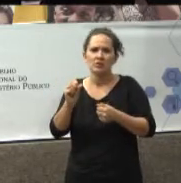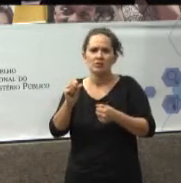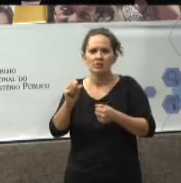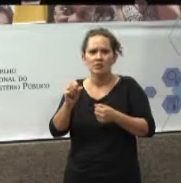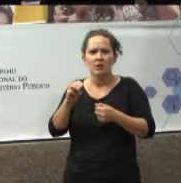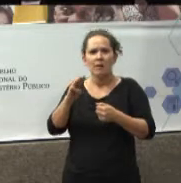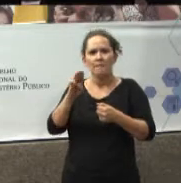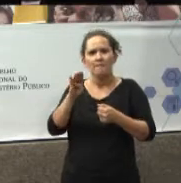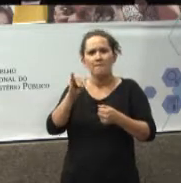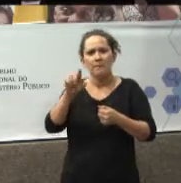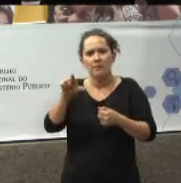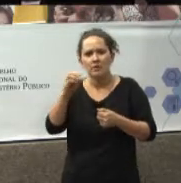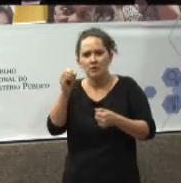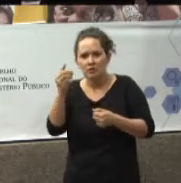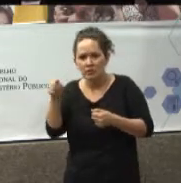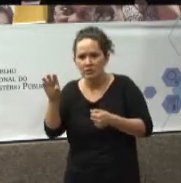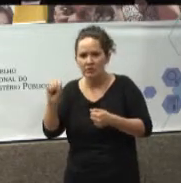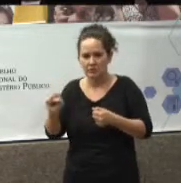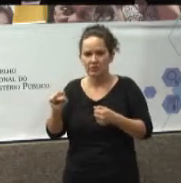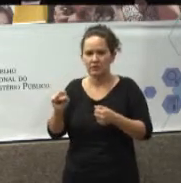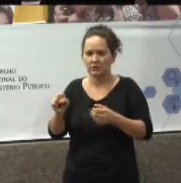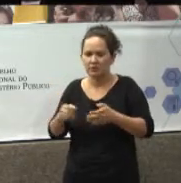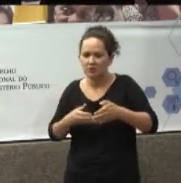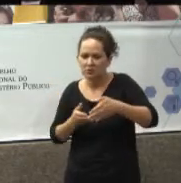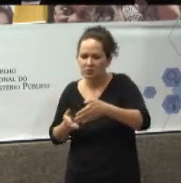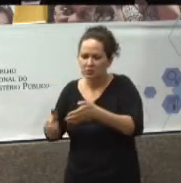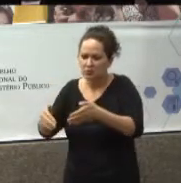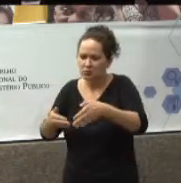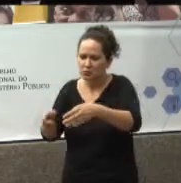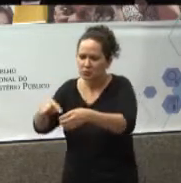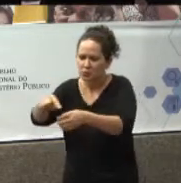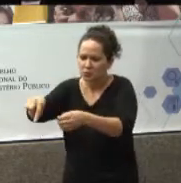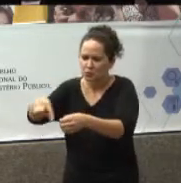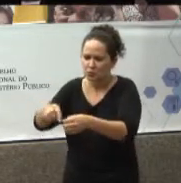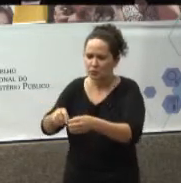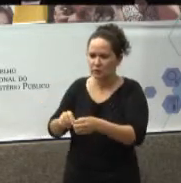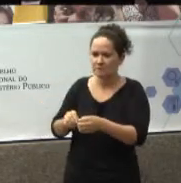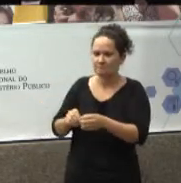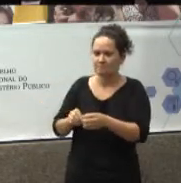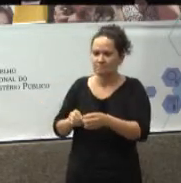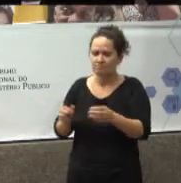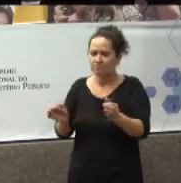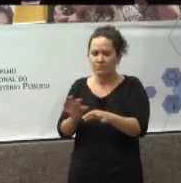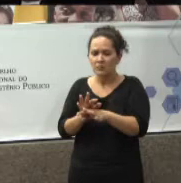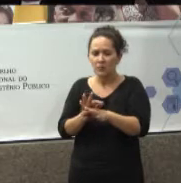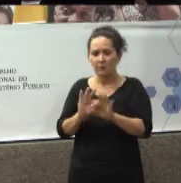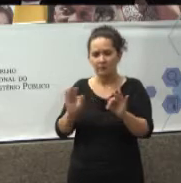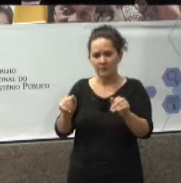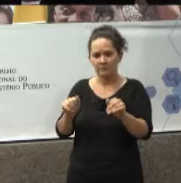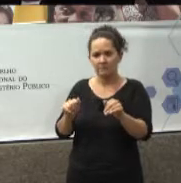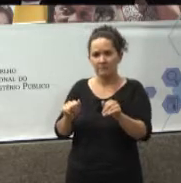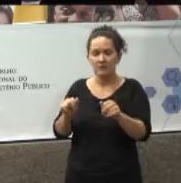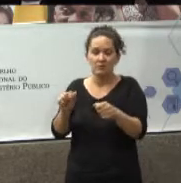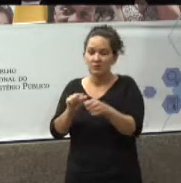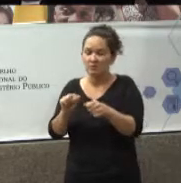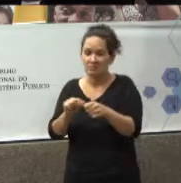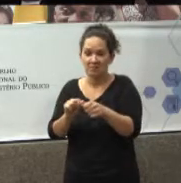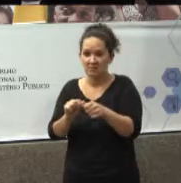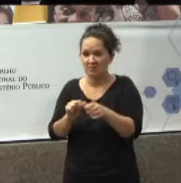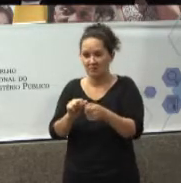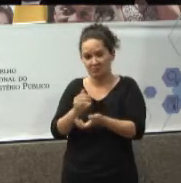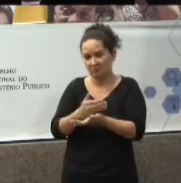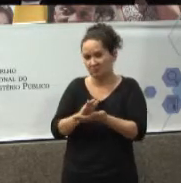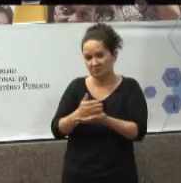saúde veja que essa curva ela tende a definir tu não fizemos álbum